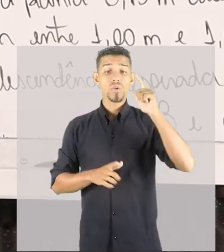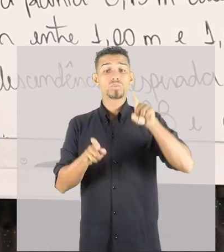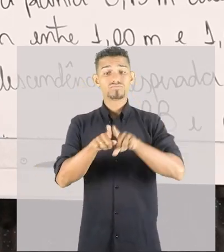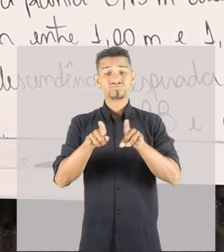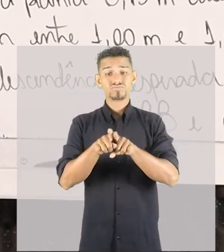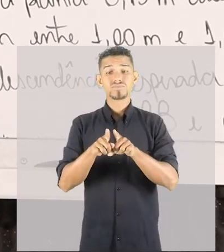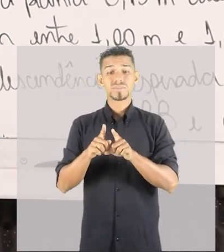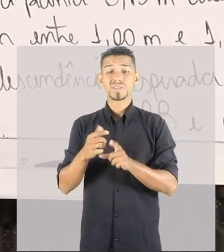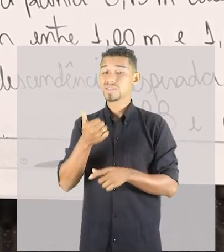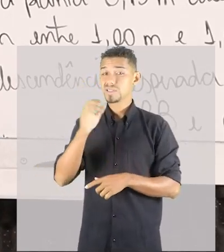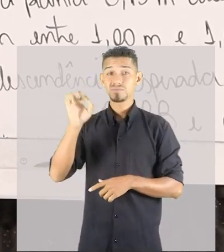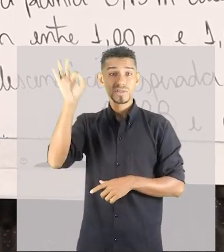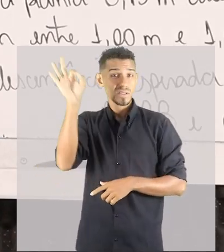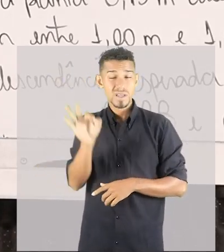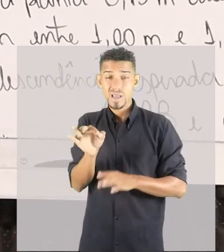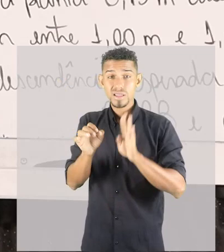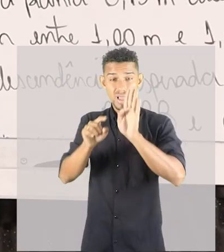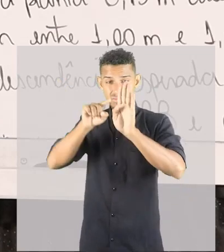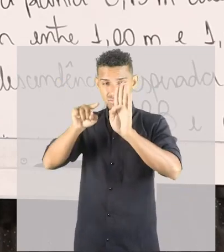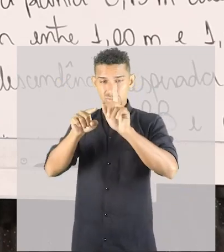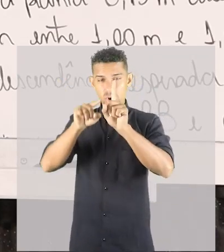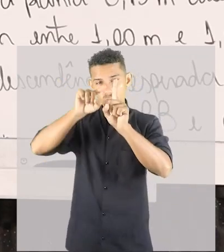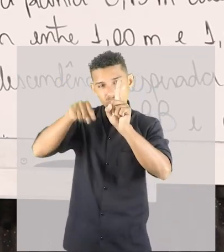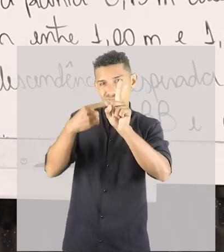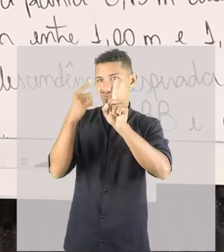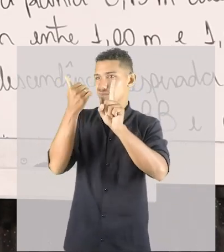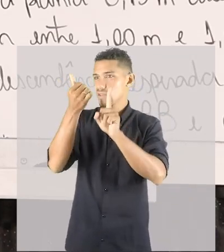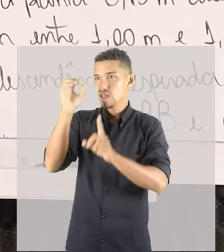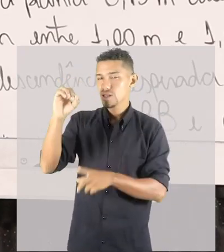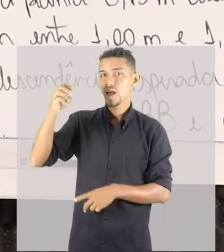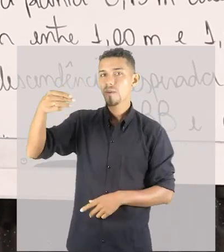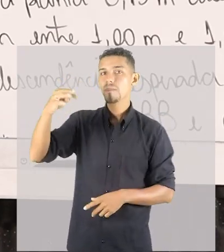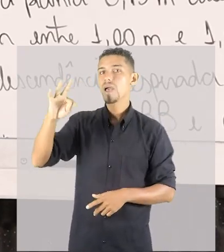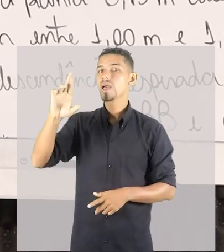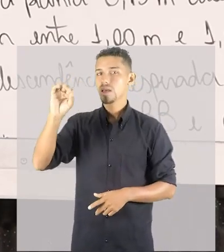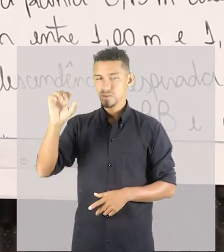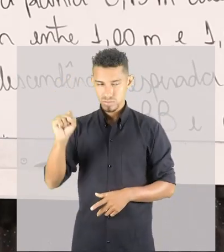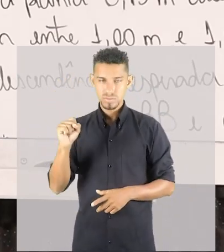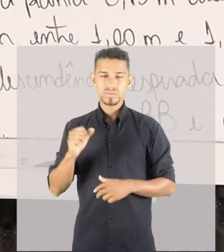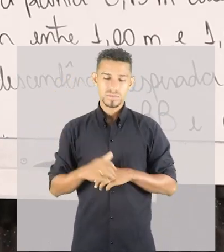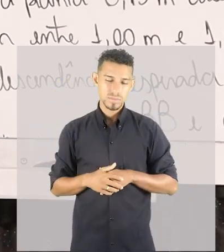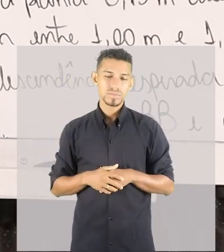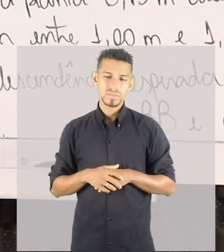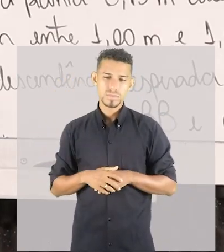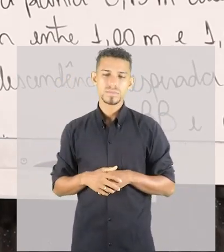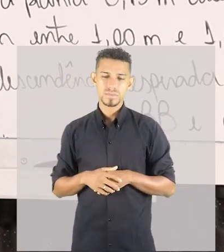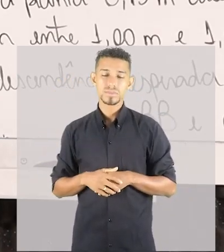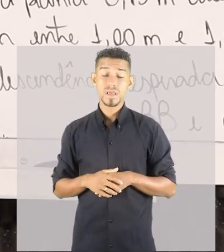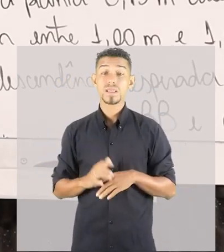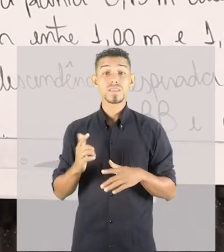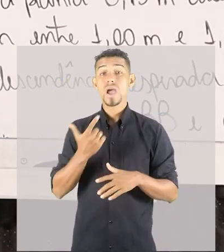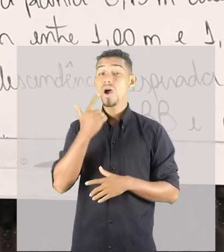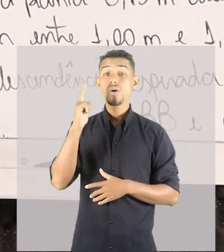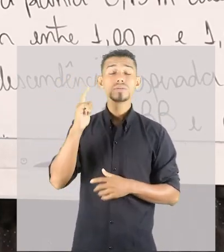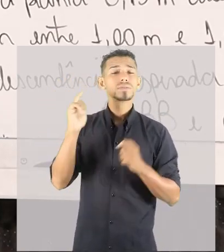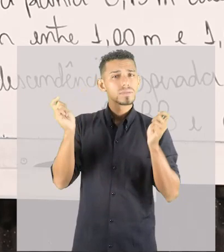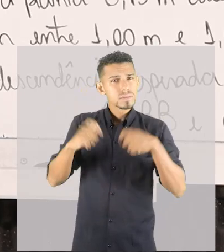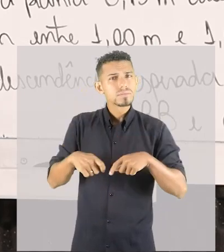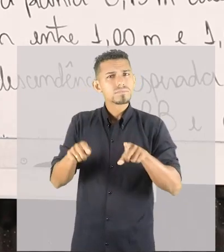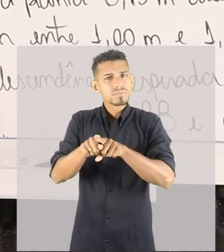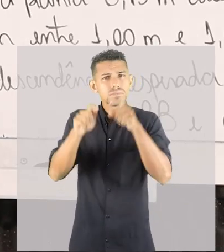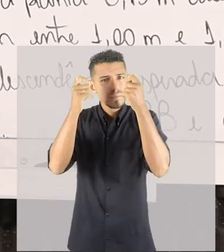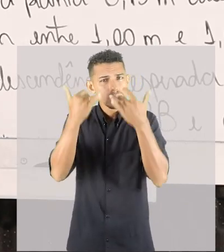planta totalmente dominante, certo? Então, o que a questão também nos disse? Que cada alelo